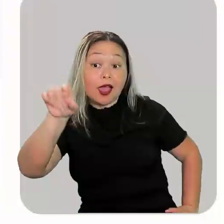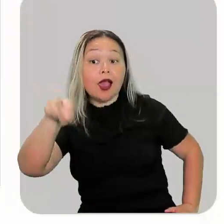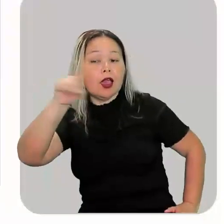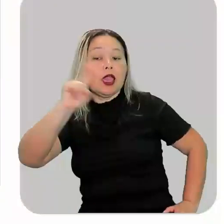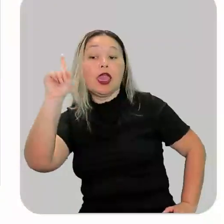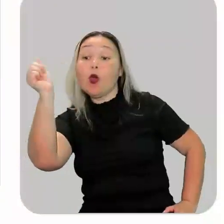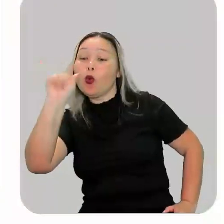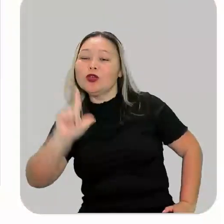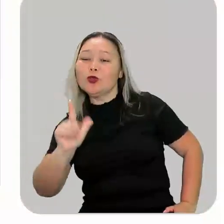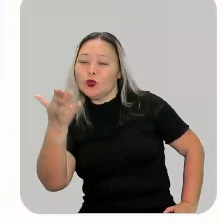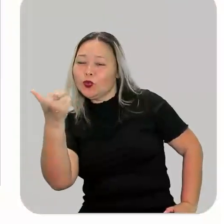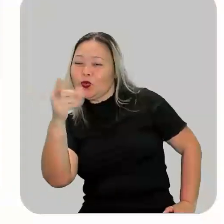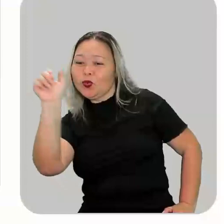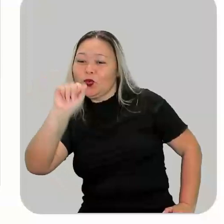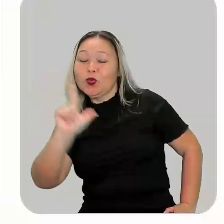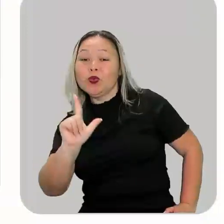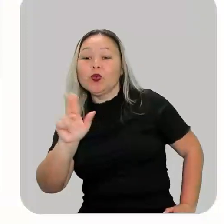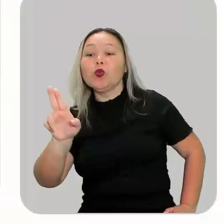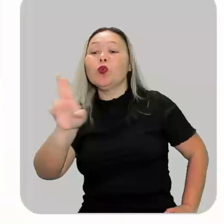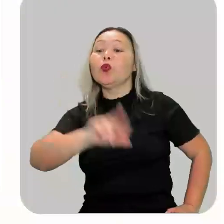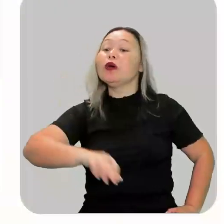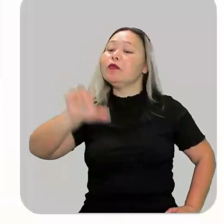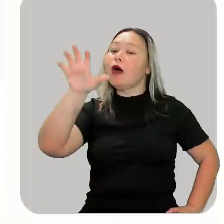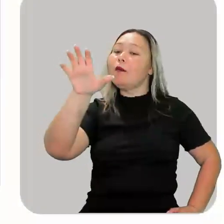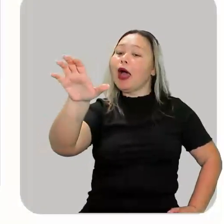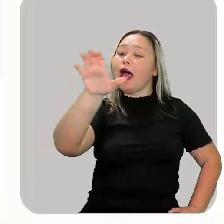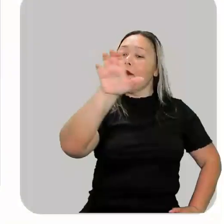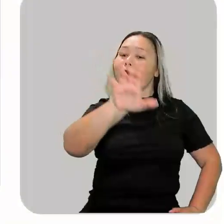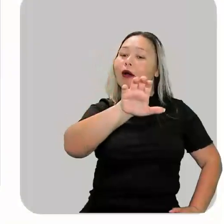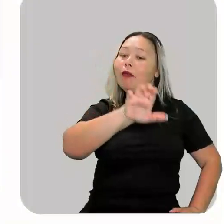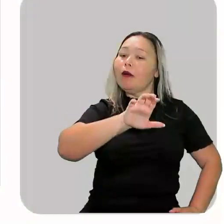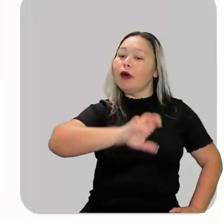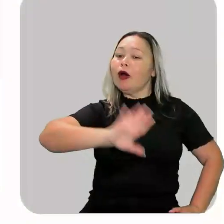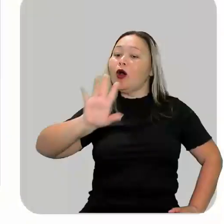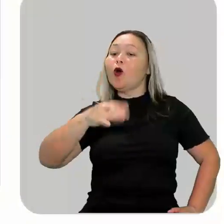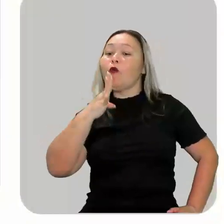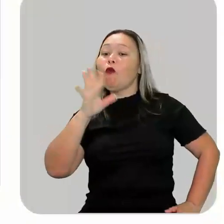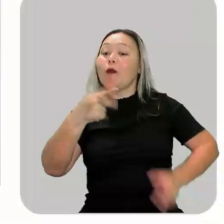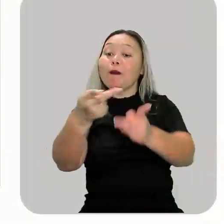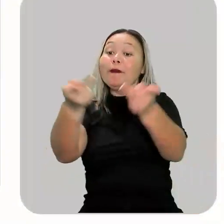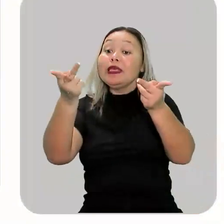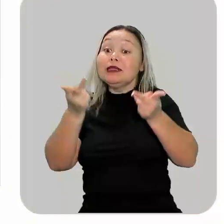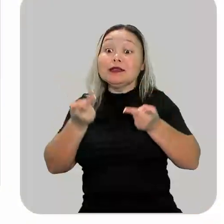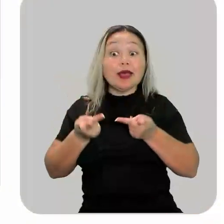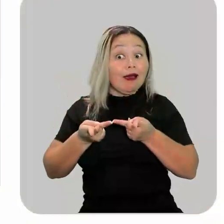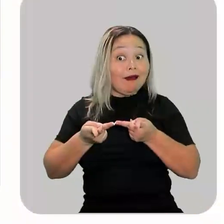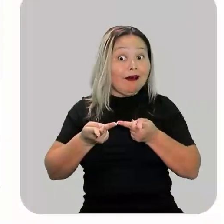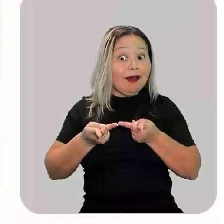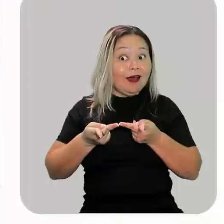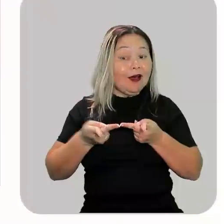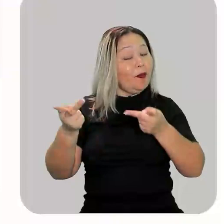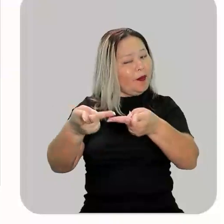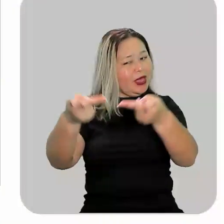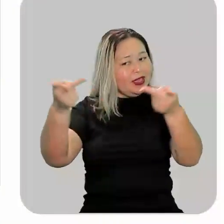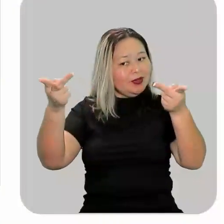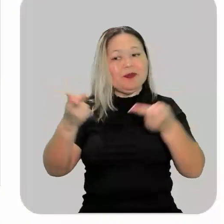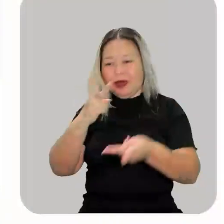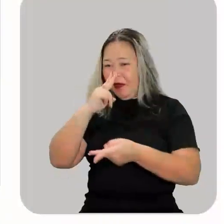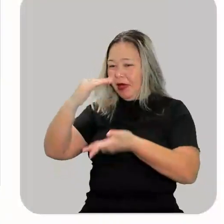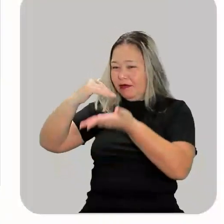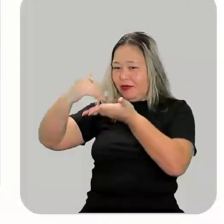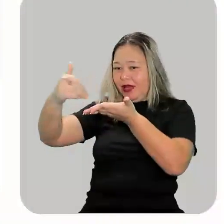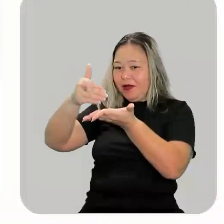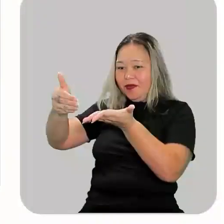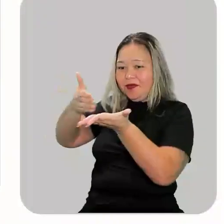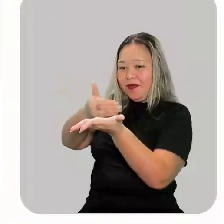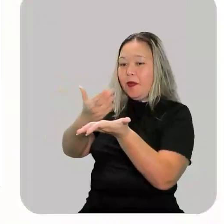Azulzinho? O gráfico de setores, né, gente? Ou conhecido como gráfico de pizza. Pizza, né? Não parece umas